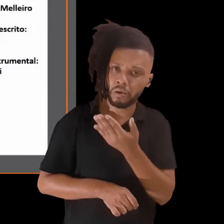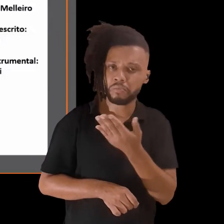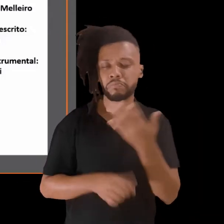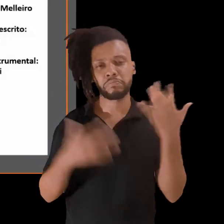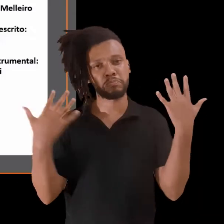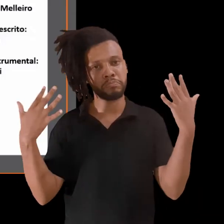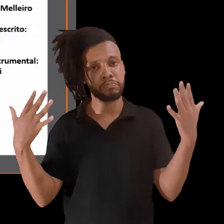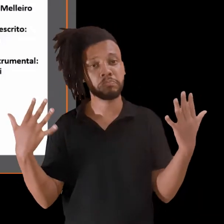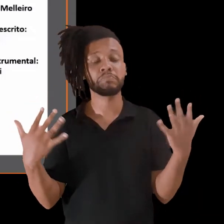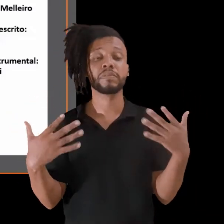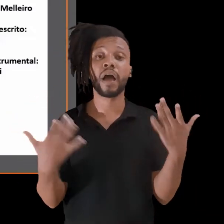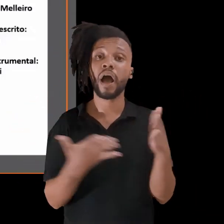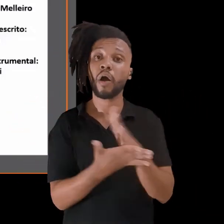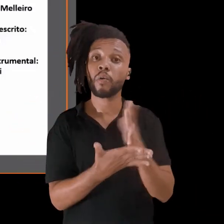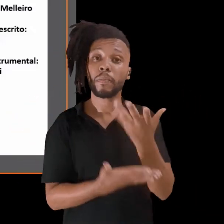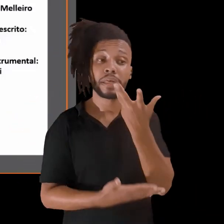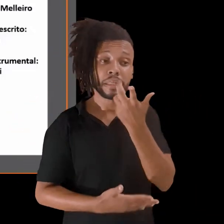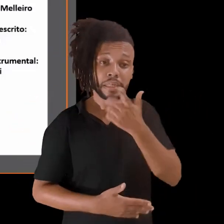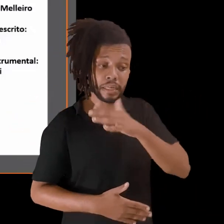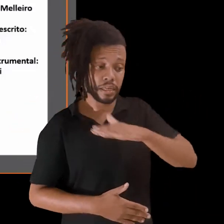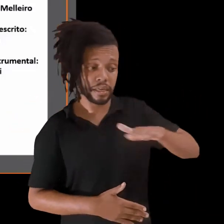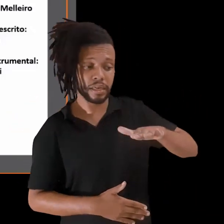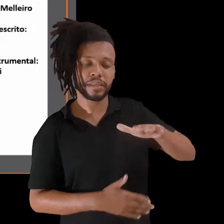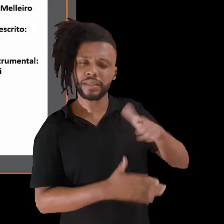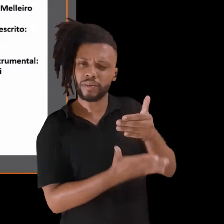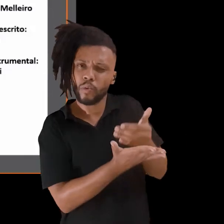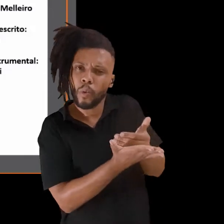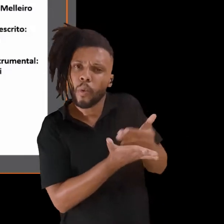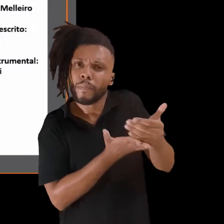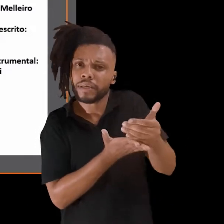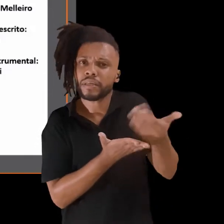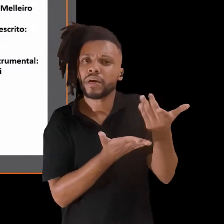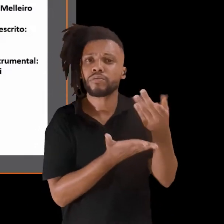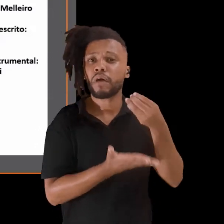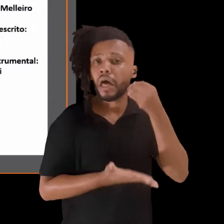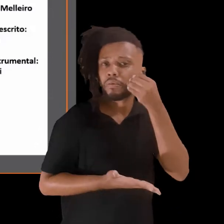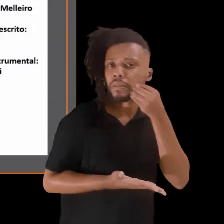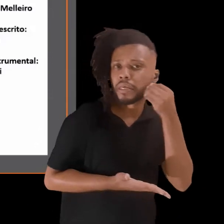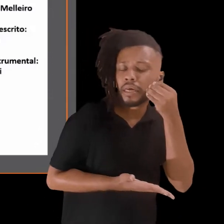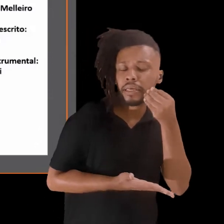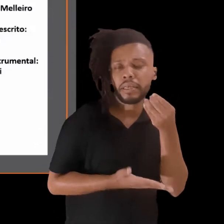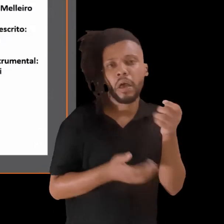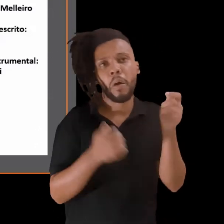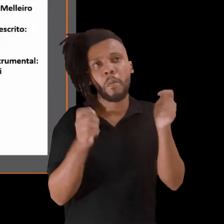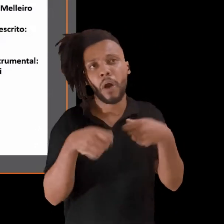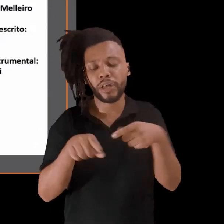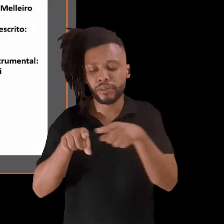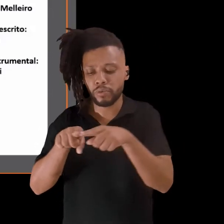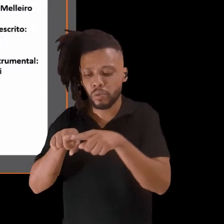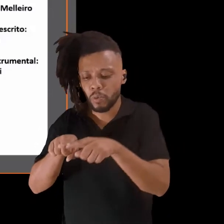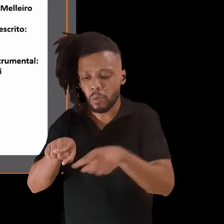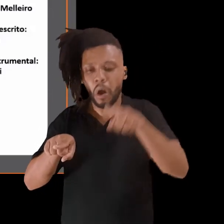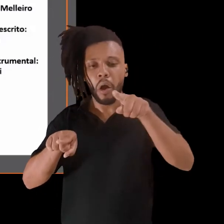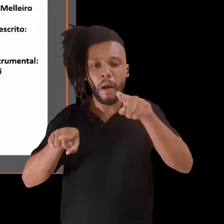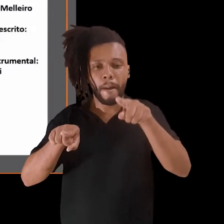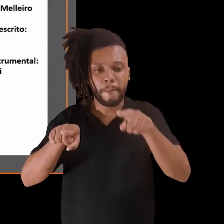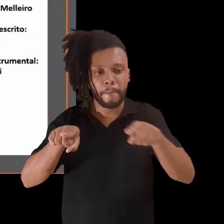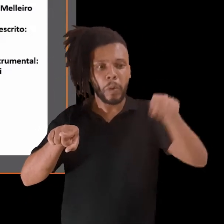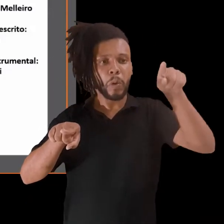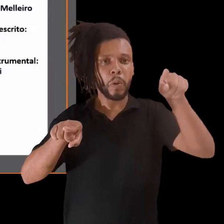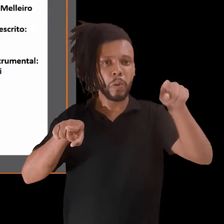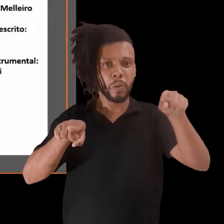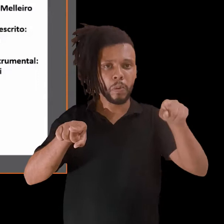Muito bem. Algumas crianças, sobretudo iniciantes, podem fazer esse salto de quinta com